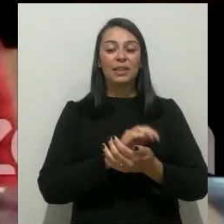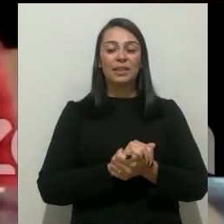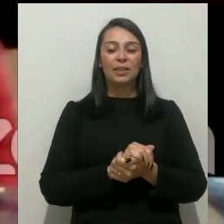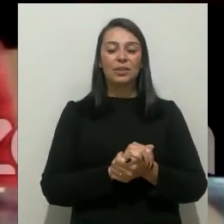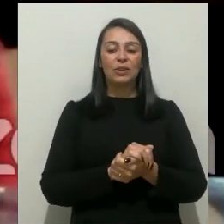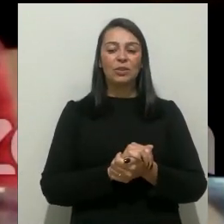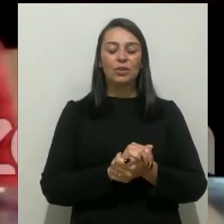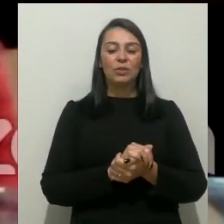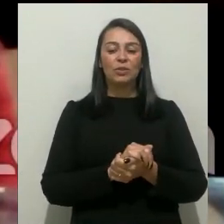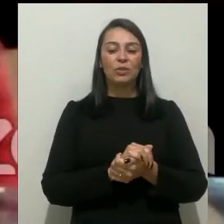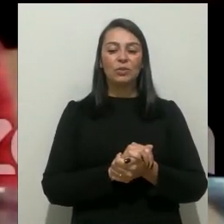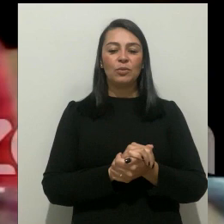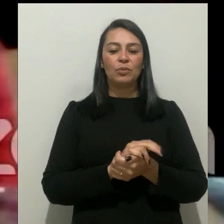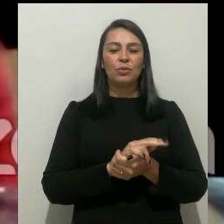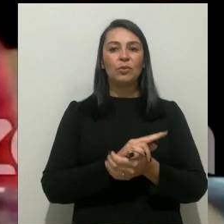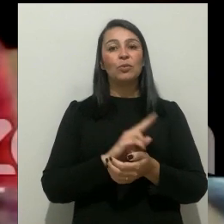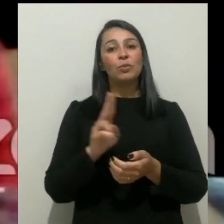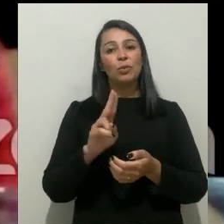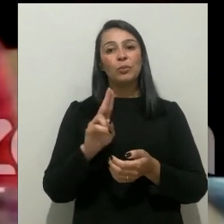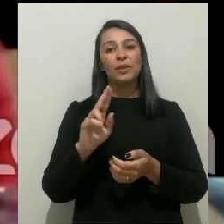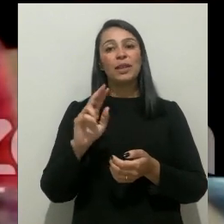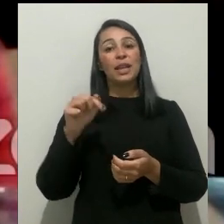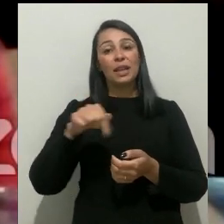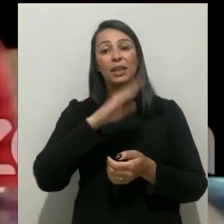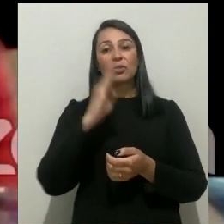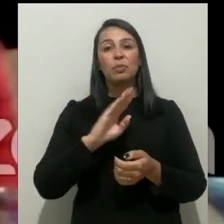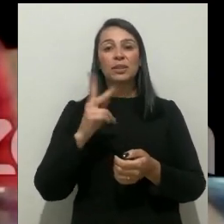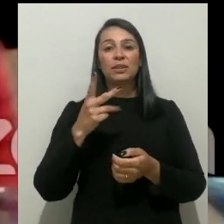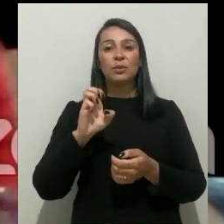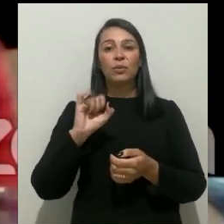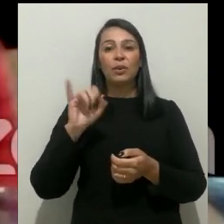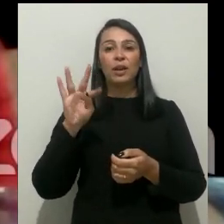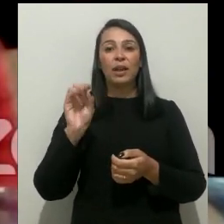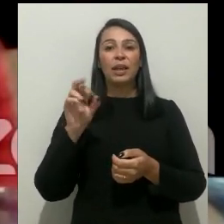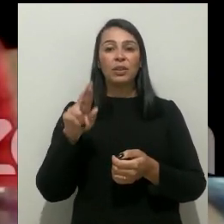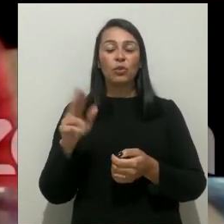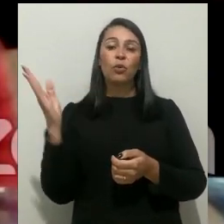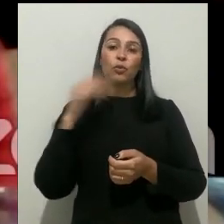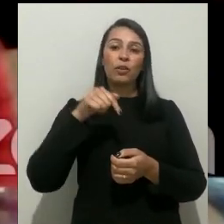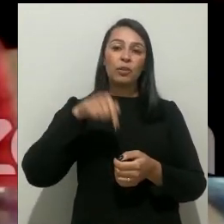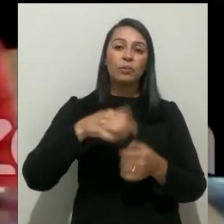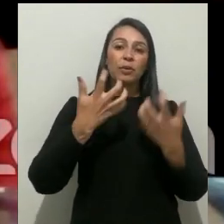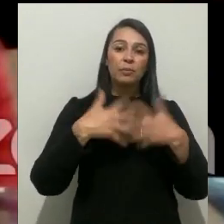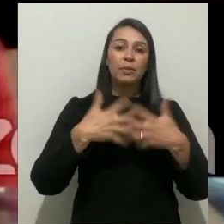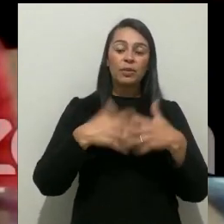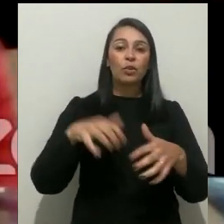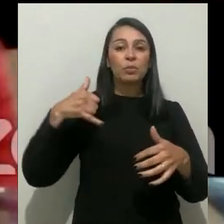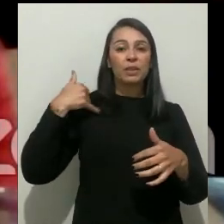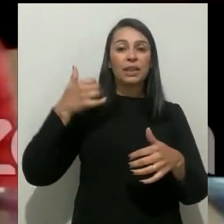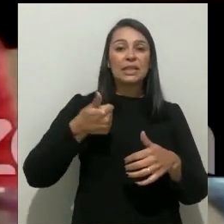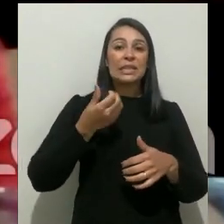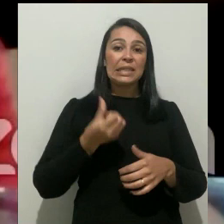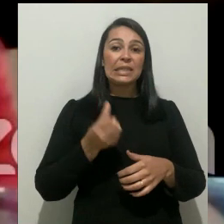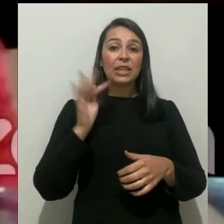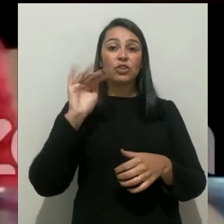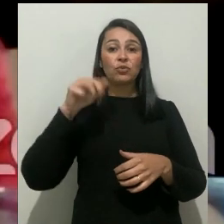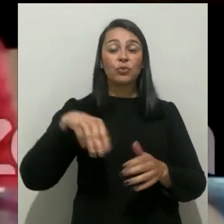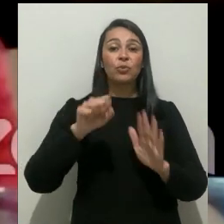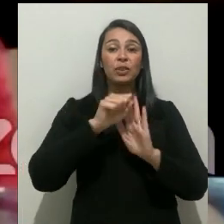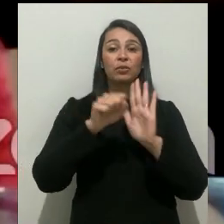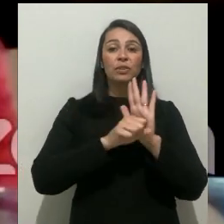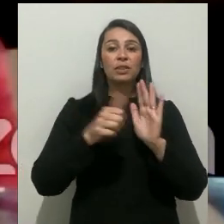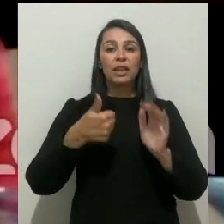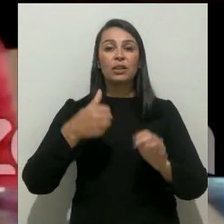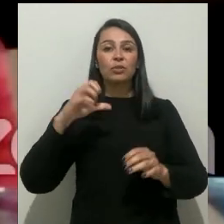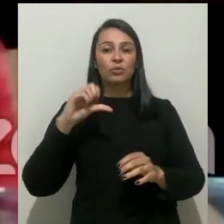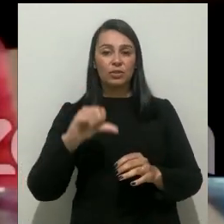Lévy. No Brasil, virou Heitor Lévy. Ele veio para Petrópolis com 16 anos de idade, no final do século XIX. A mãe